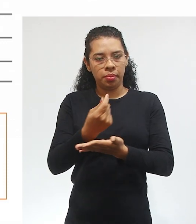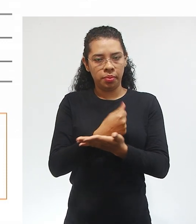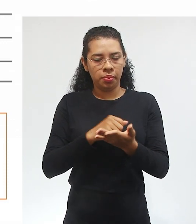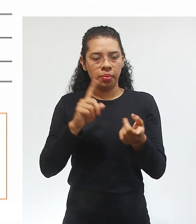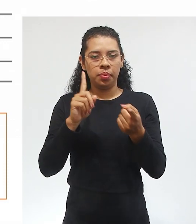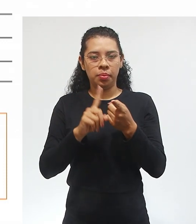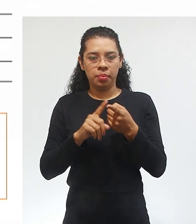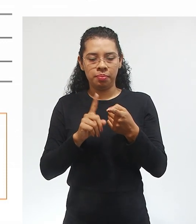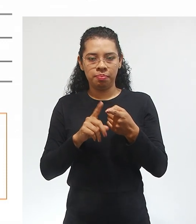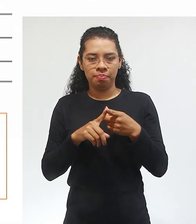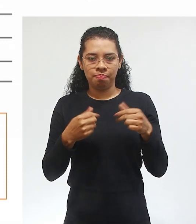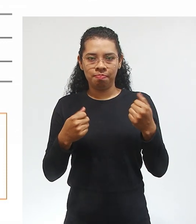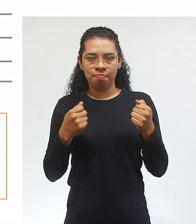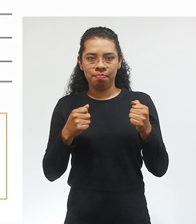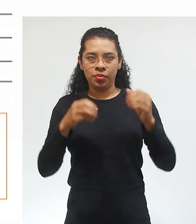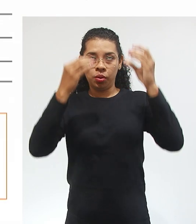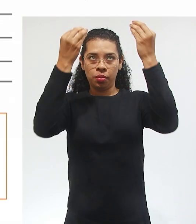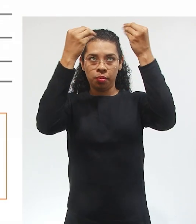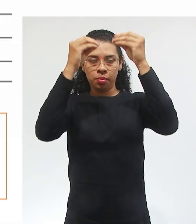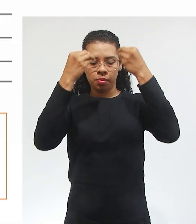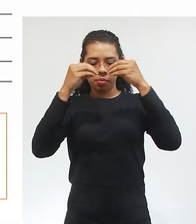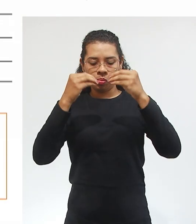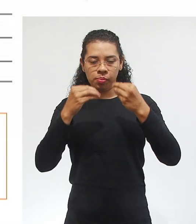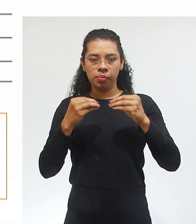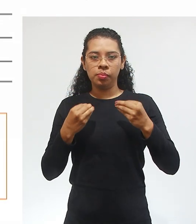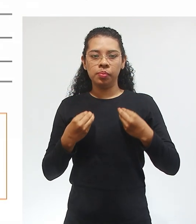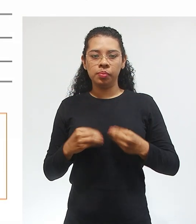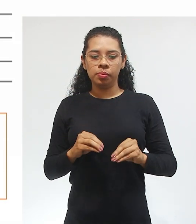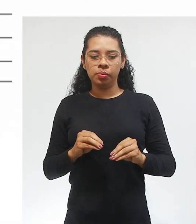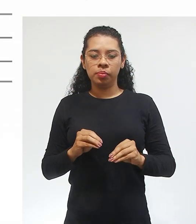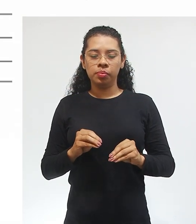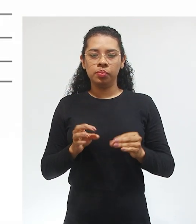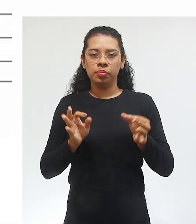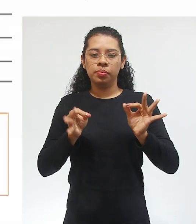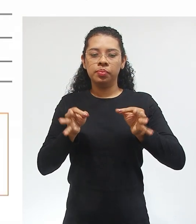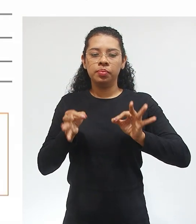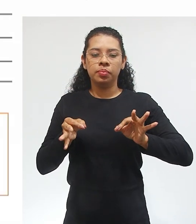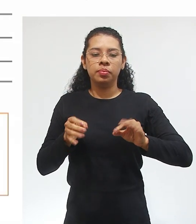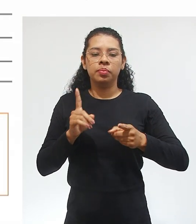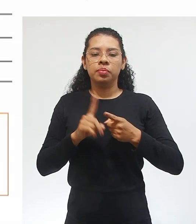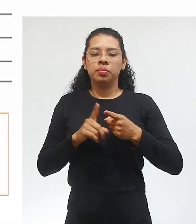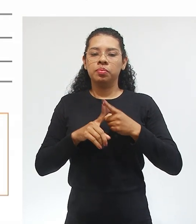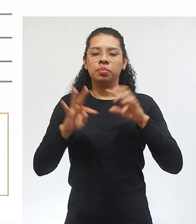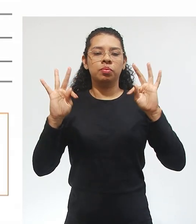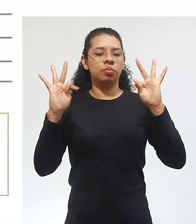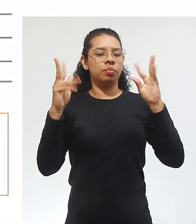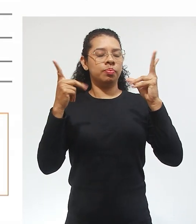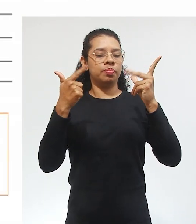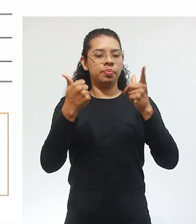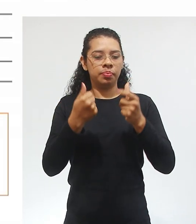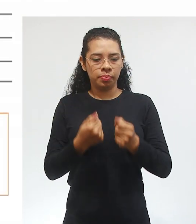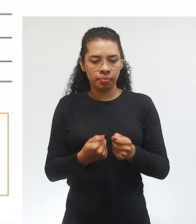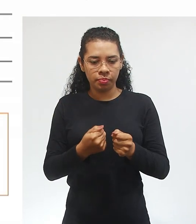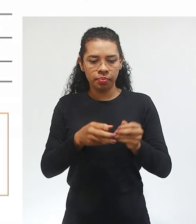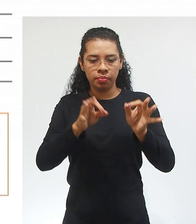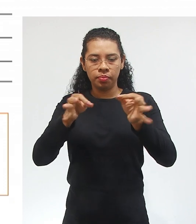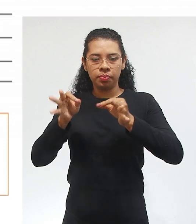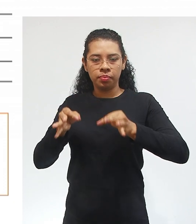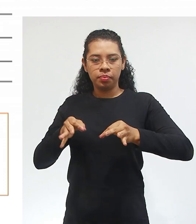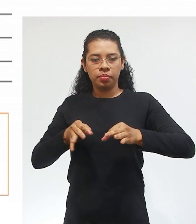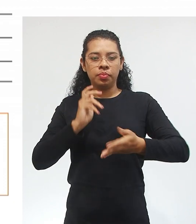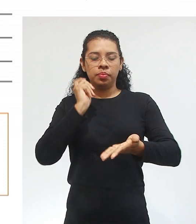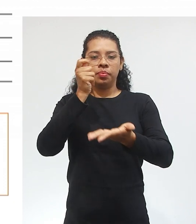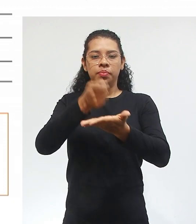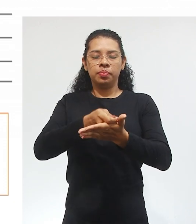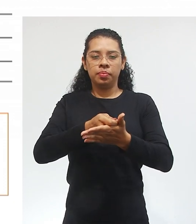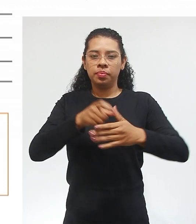lançar lá no lado credor, tá? Lado do crédito. E a mesma coisa eu vou fazer com todos aqui.